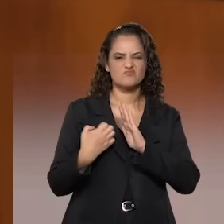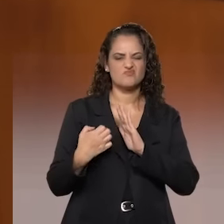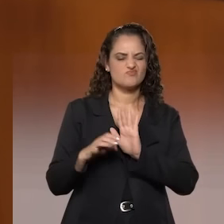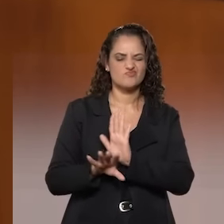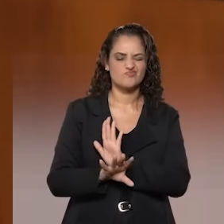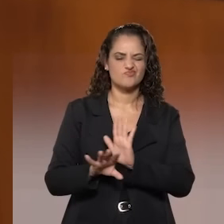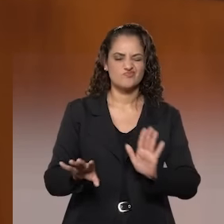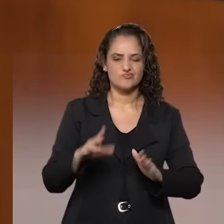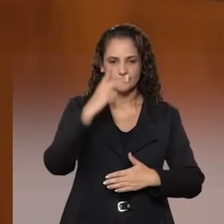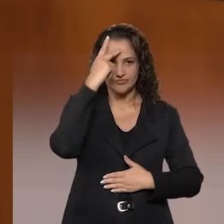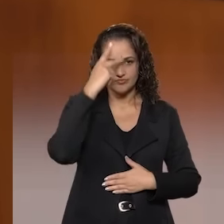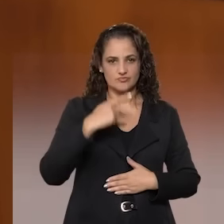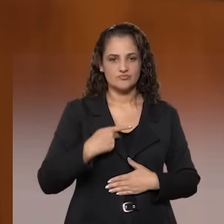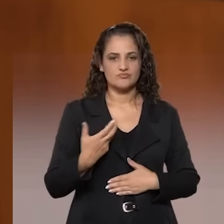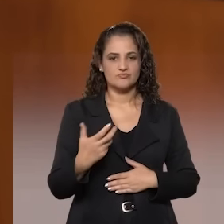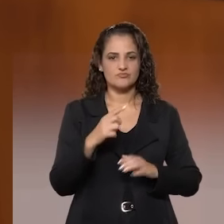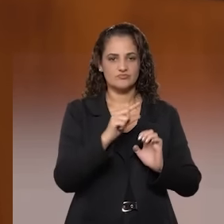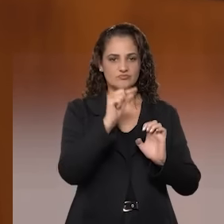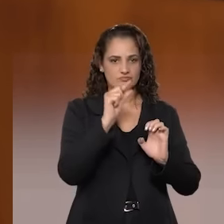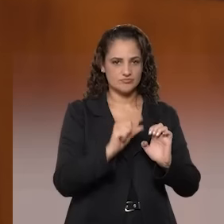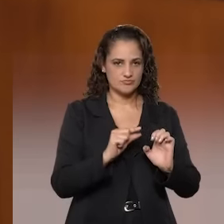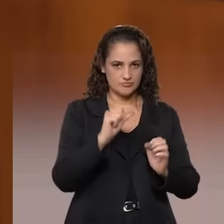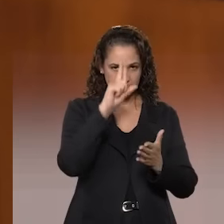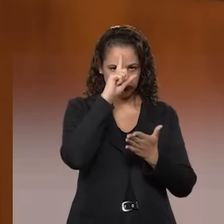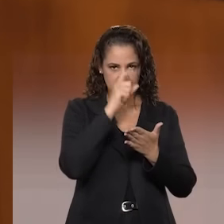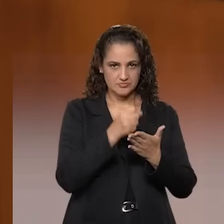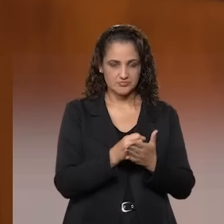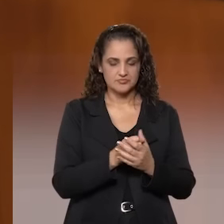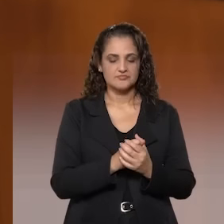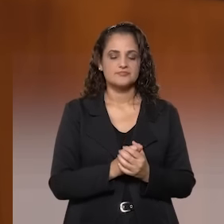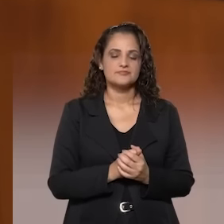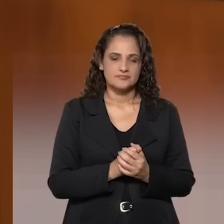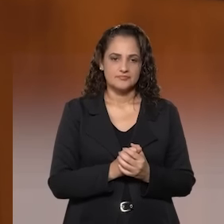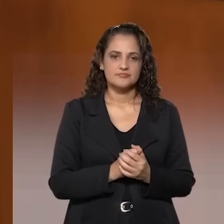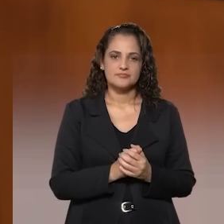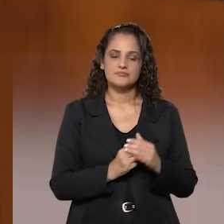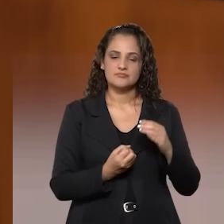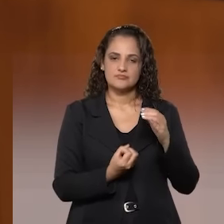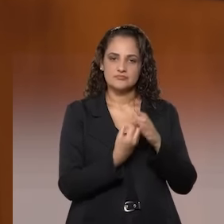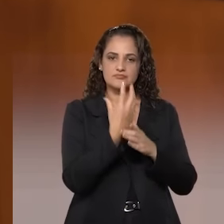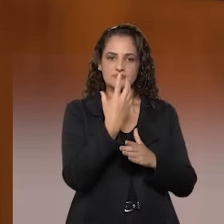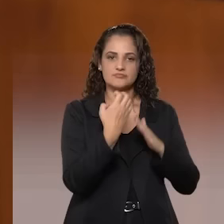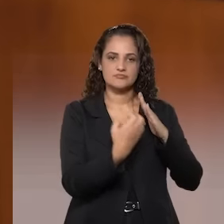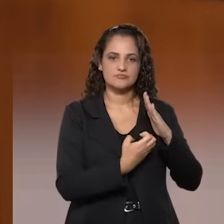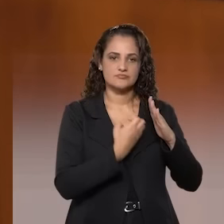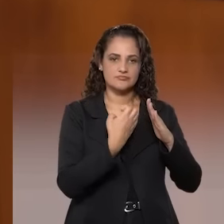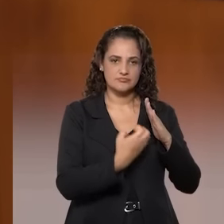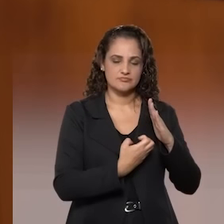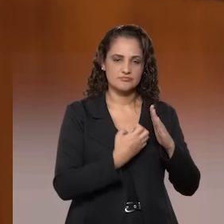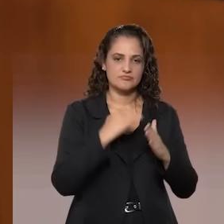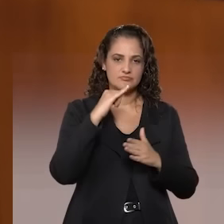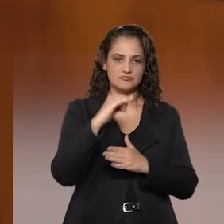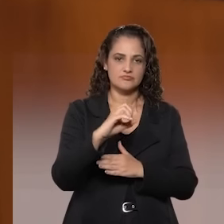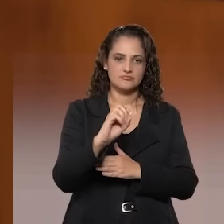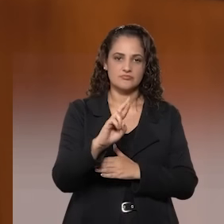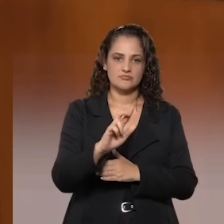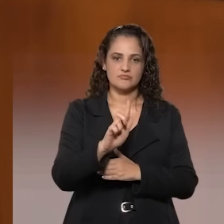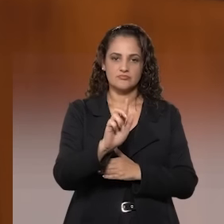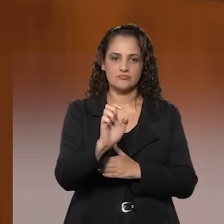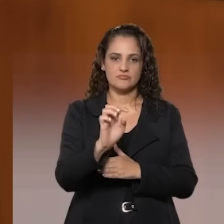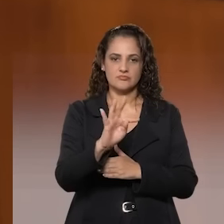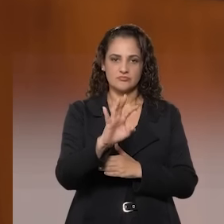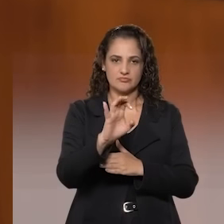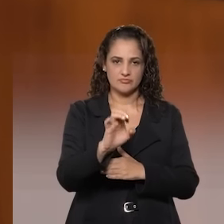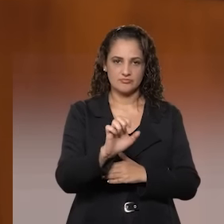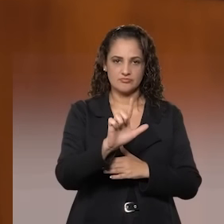uma empresa que é a Jorgete Lemos pesquisas e serviços e o que eu acho que sempre norteou a minha vida foi o